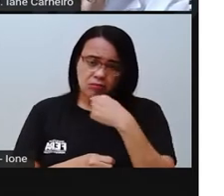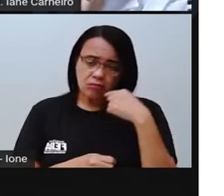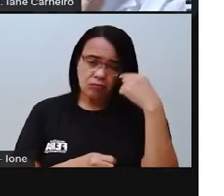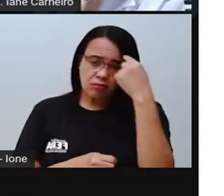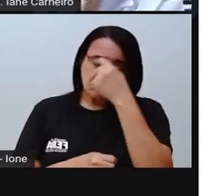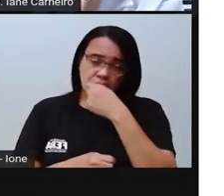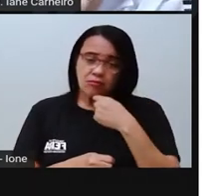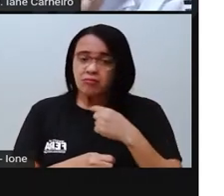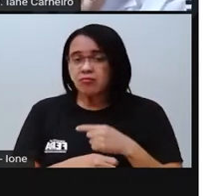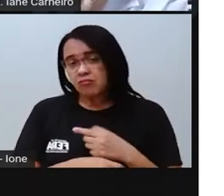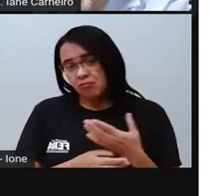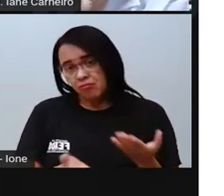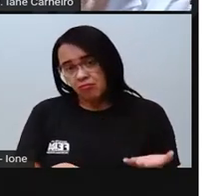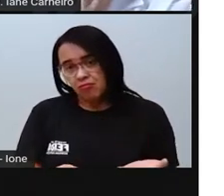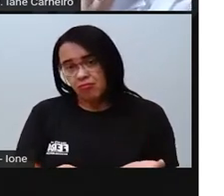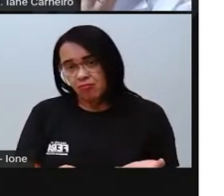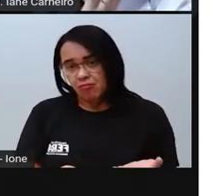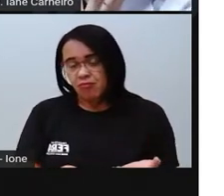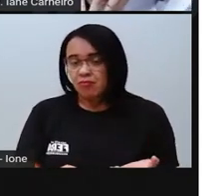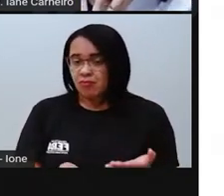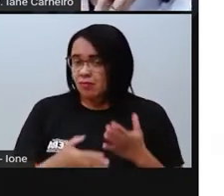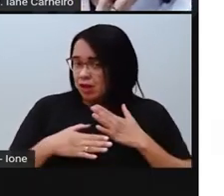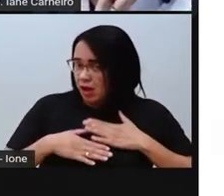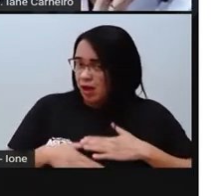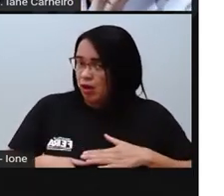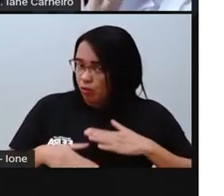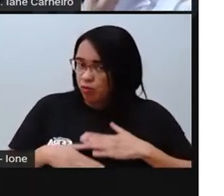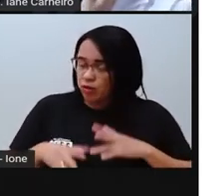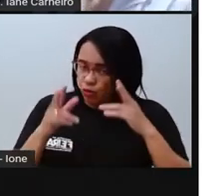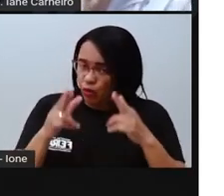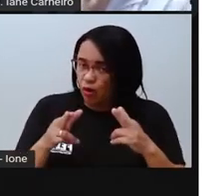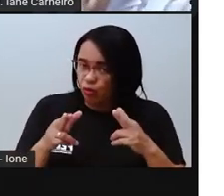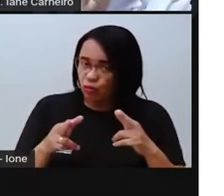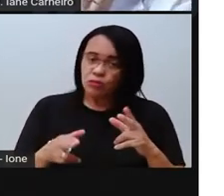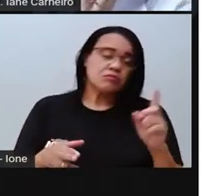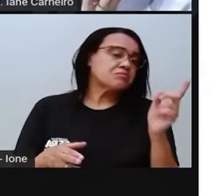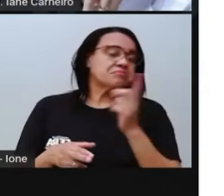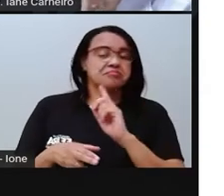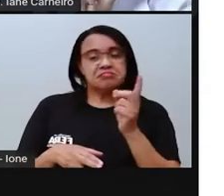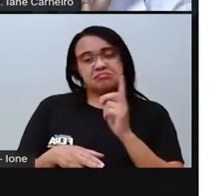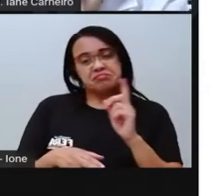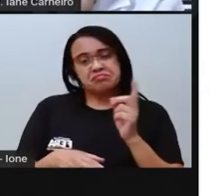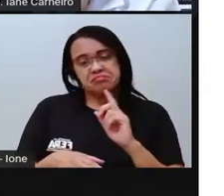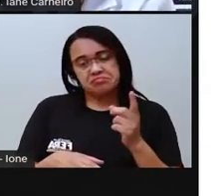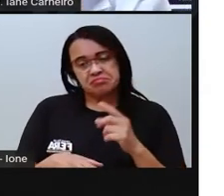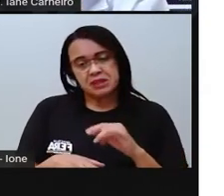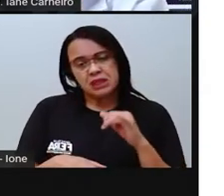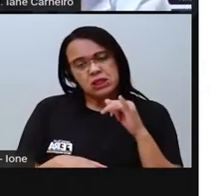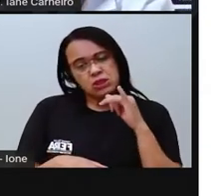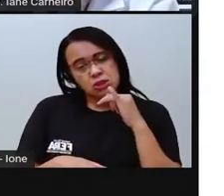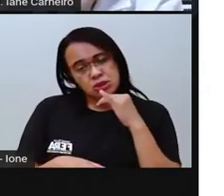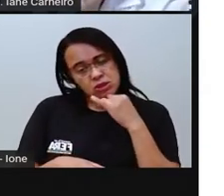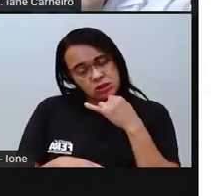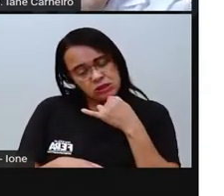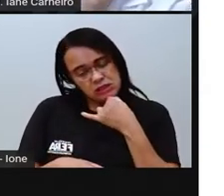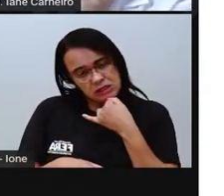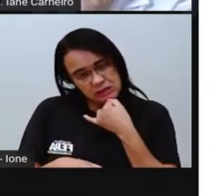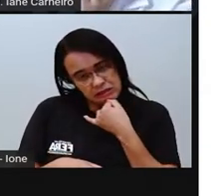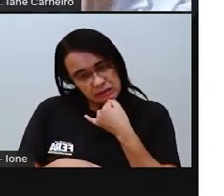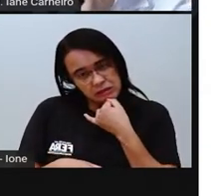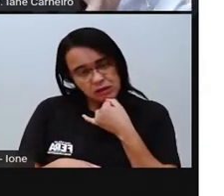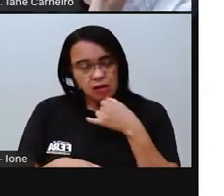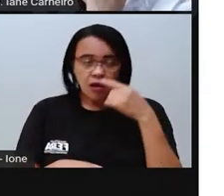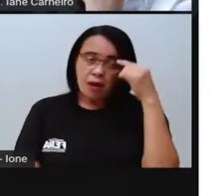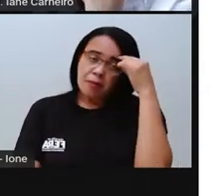tranquilo como a moça? Ele não está tranquilo, né? Olhem o olhar dele, está um olhar mais triste, né? Por que será que ele